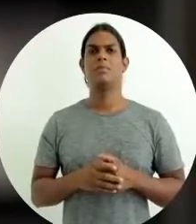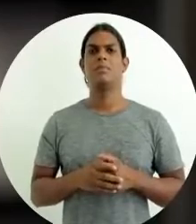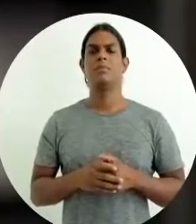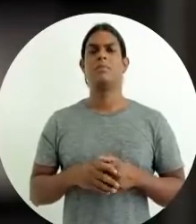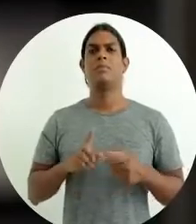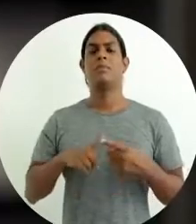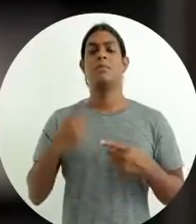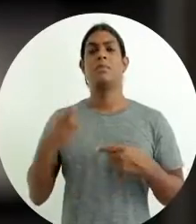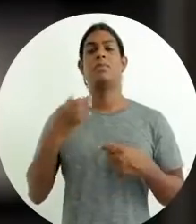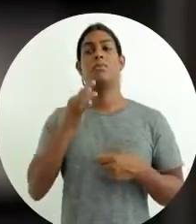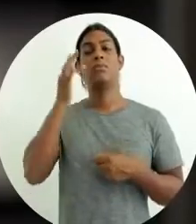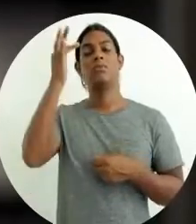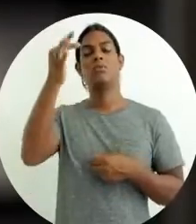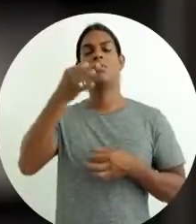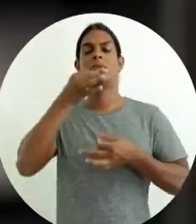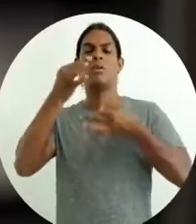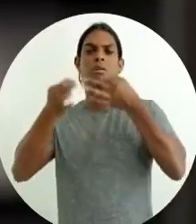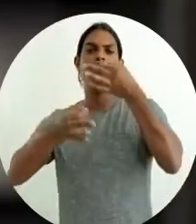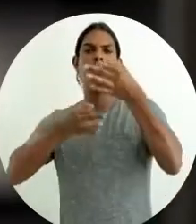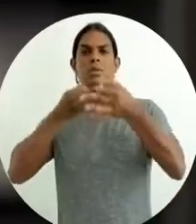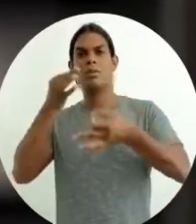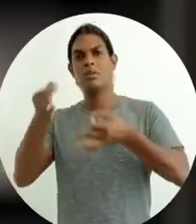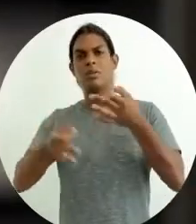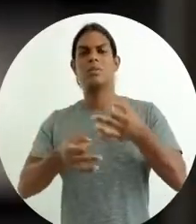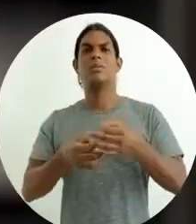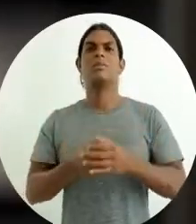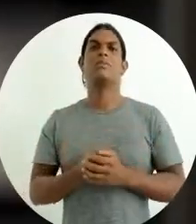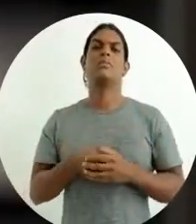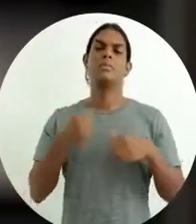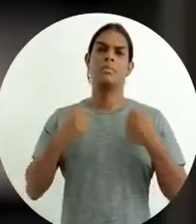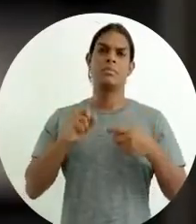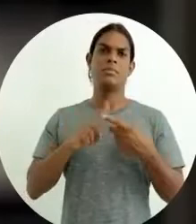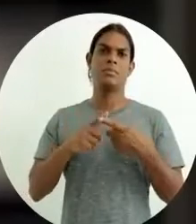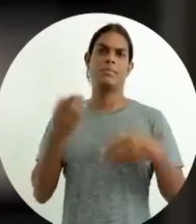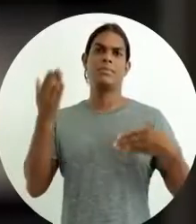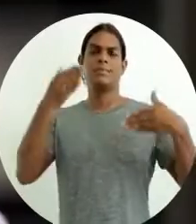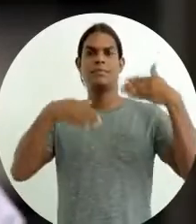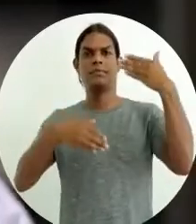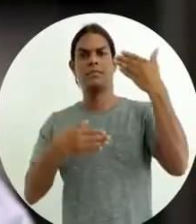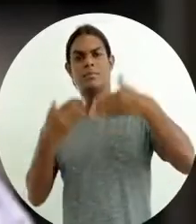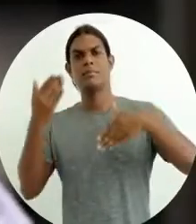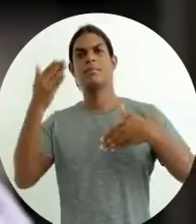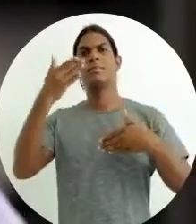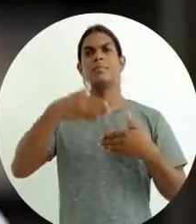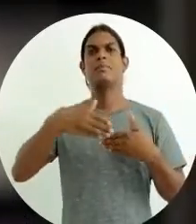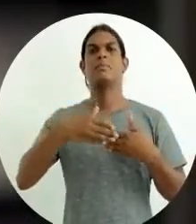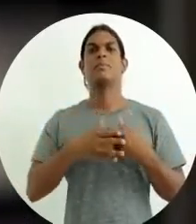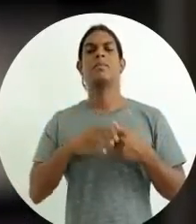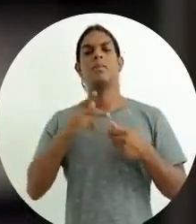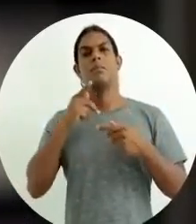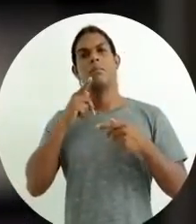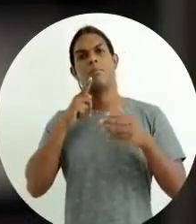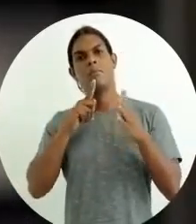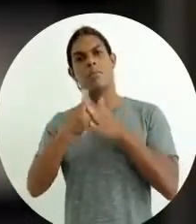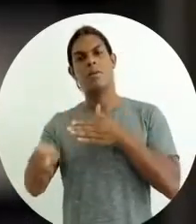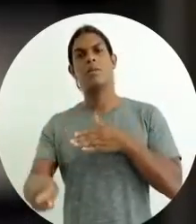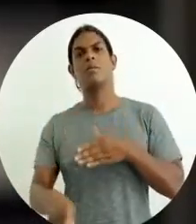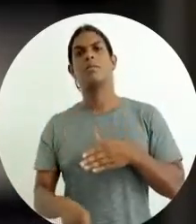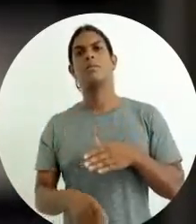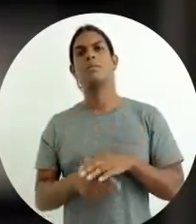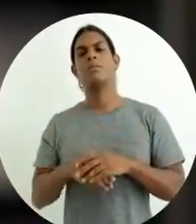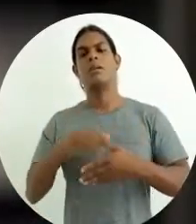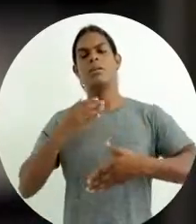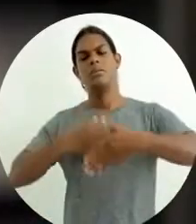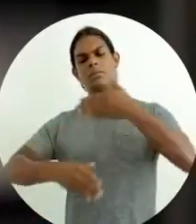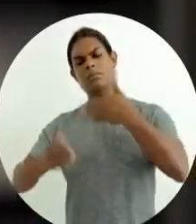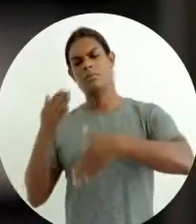suas ideias novas. E é importante que ele seja participativo. Em que sentido? Perguntar,